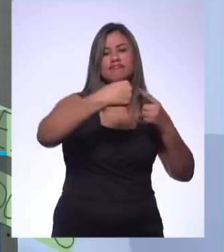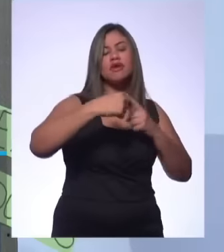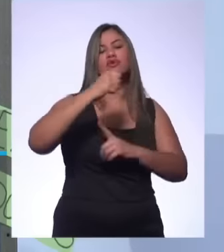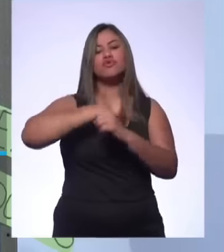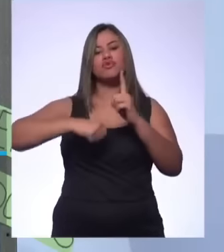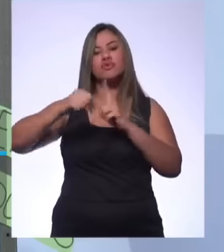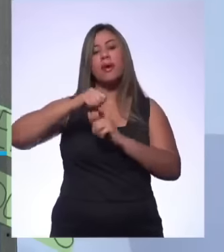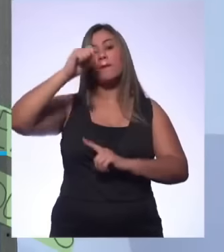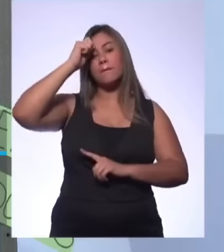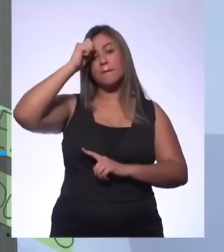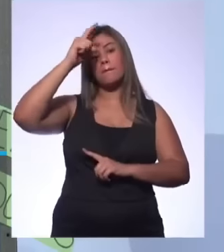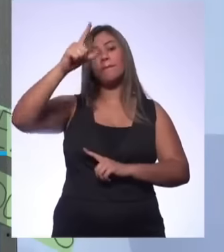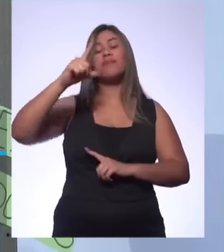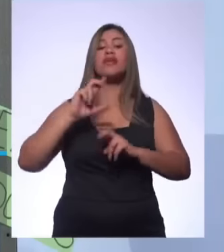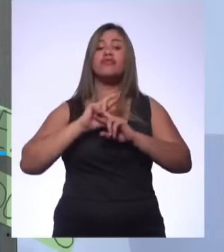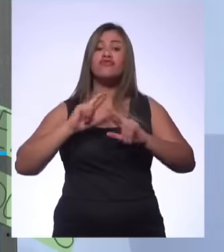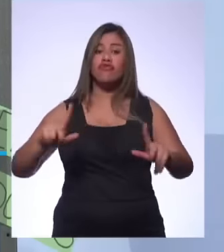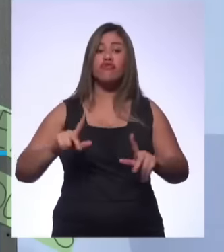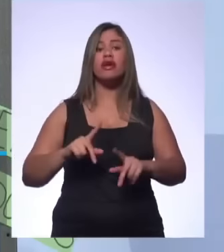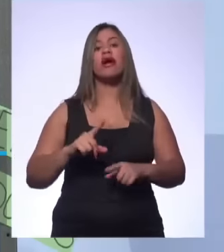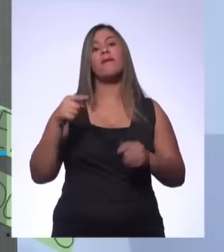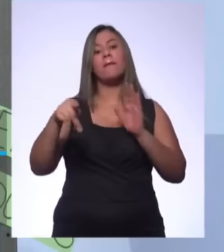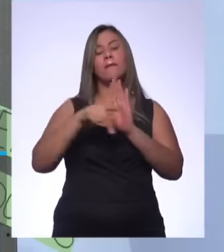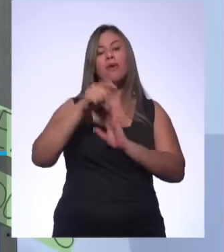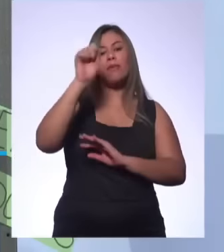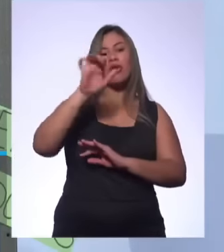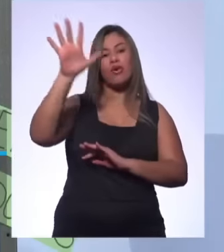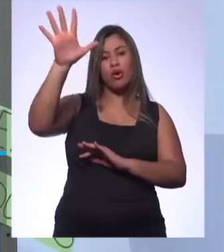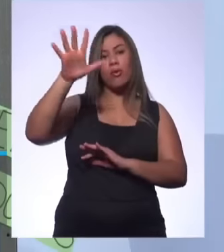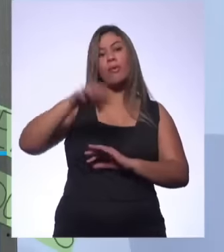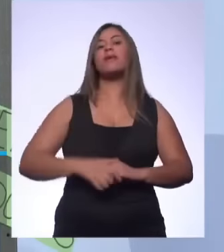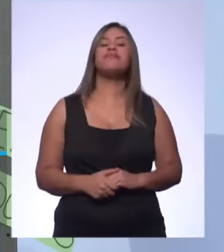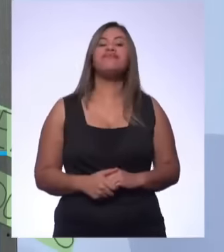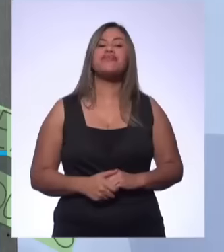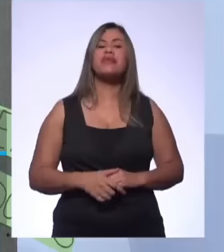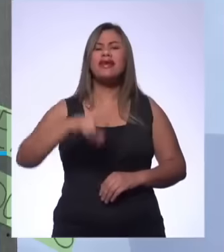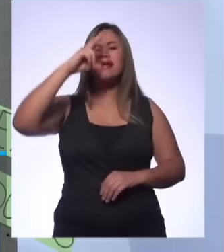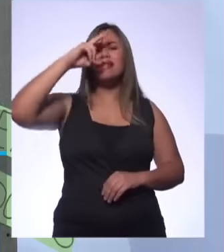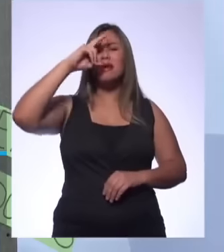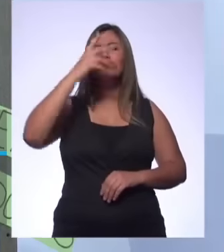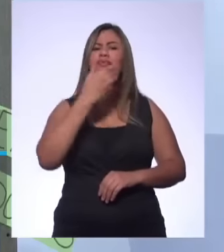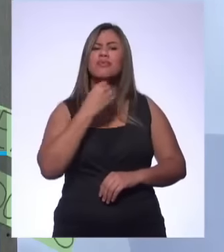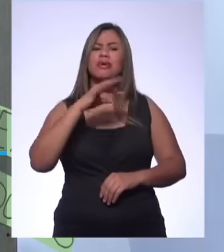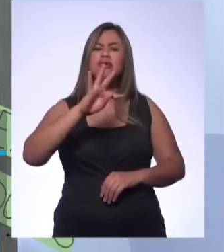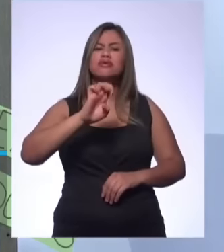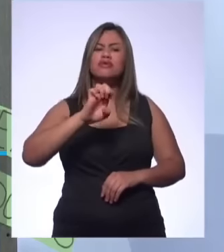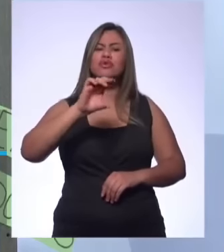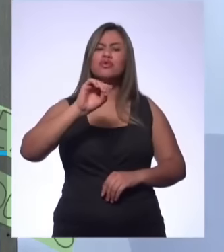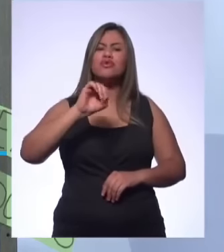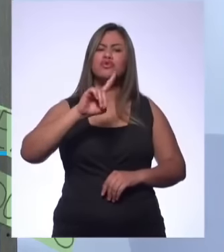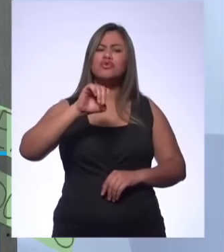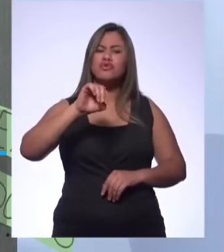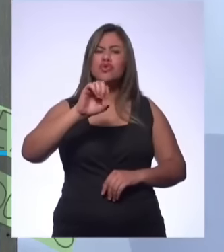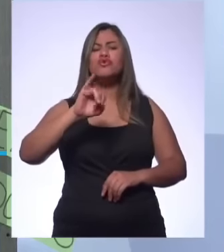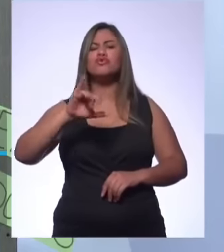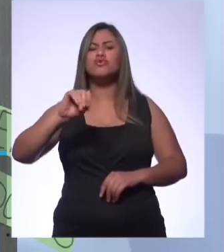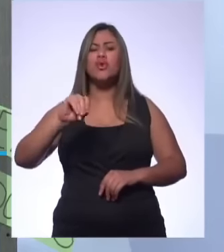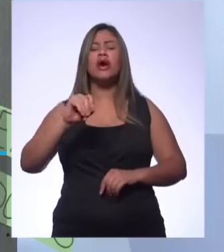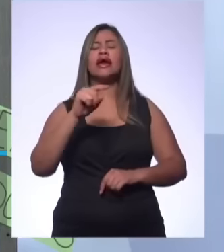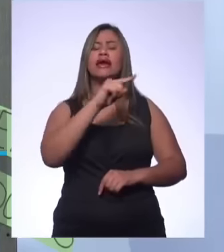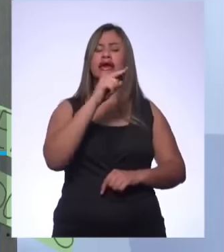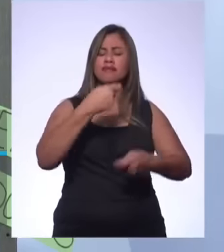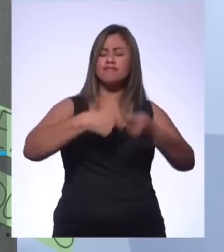na Europa. Vocês se lembram que o imperador Teodósio, ele propõe uma divisão administrativa do Império Romano? Então,